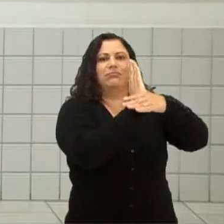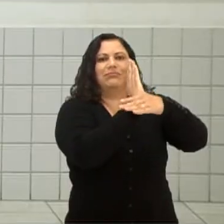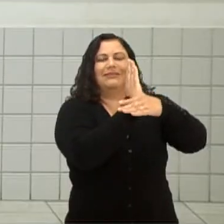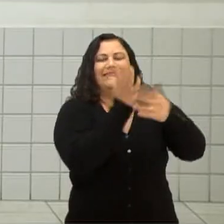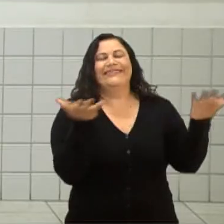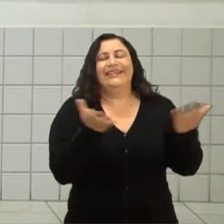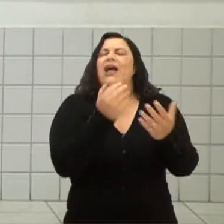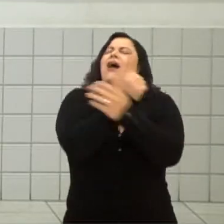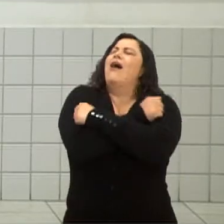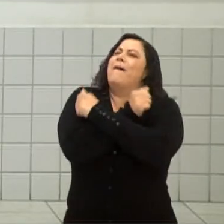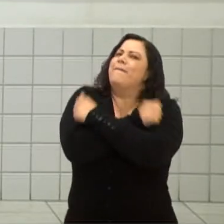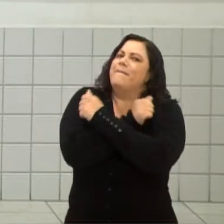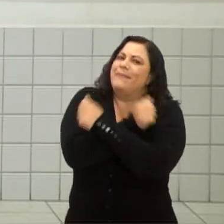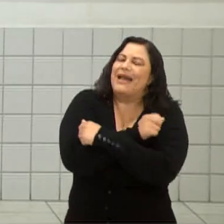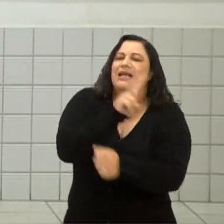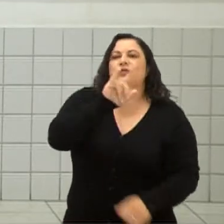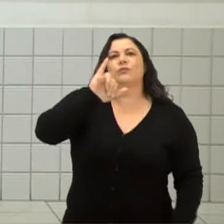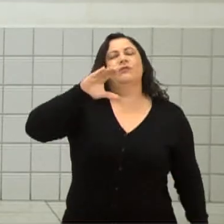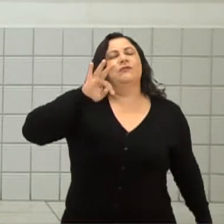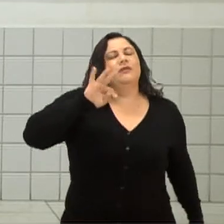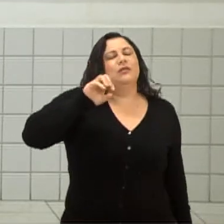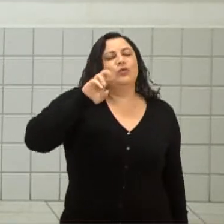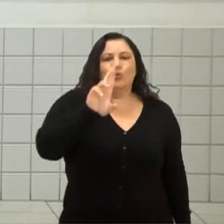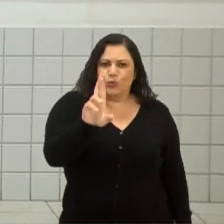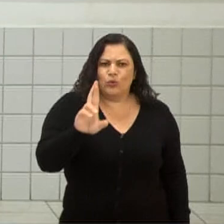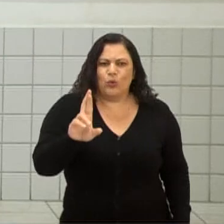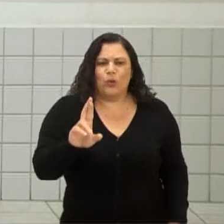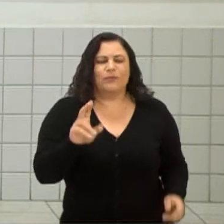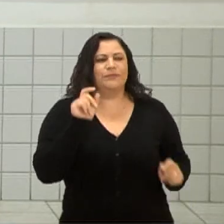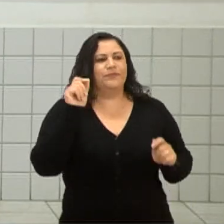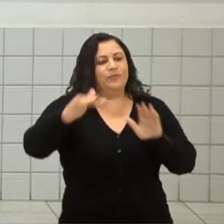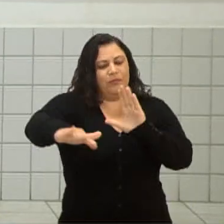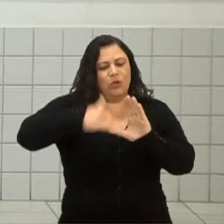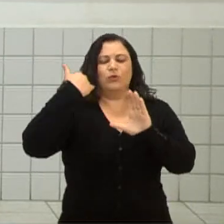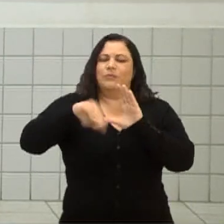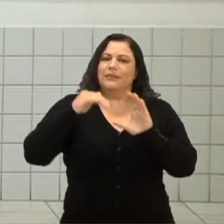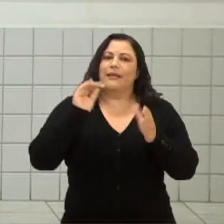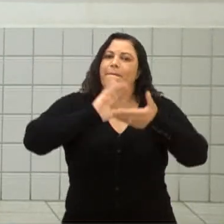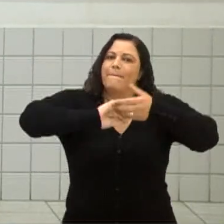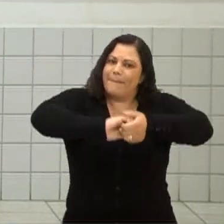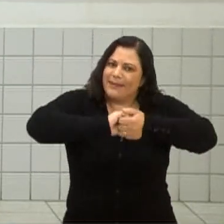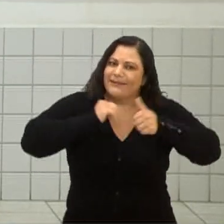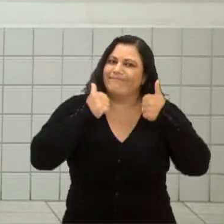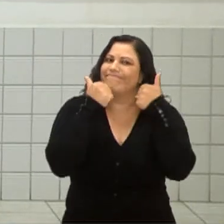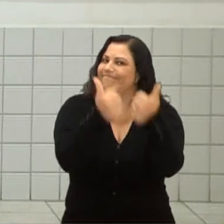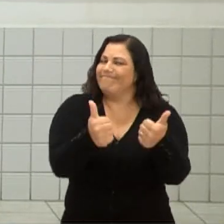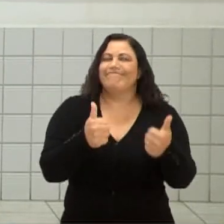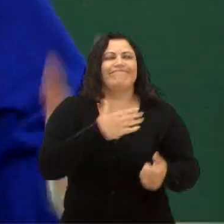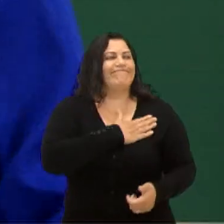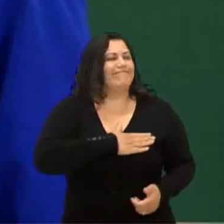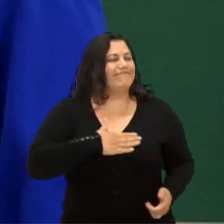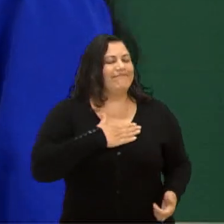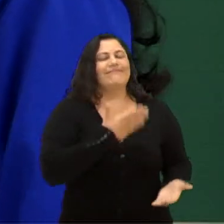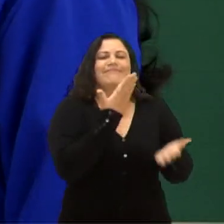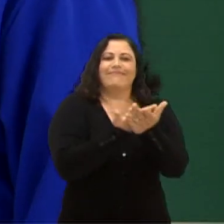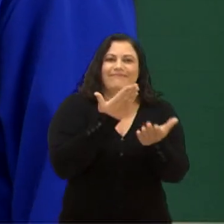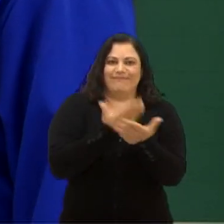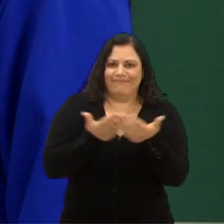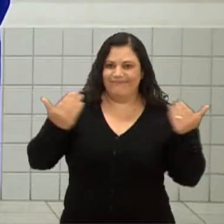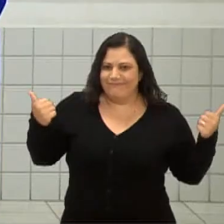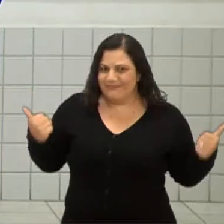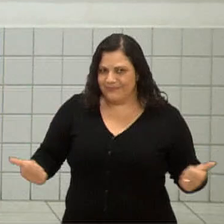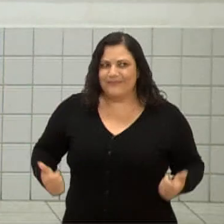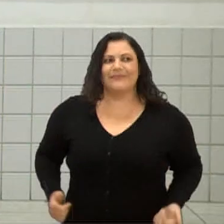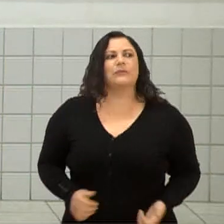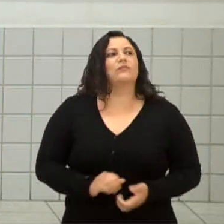abraço especial pro Victor que está assistindo a gente, né? Mandou mensagem também. Parabéns, Victor. Que bom que você gosta dessa aula. Com